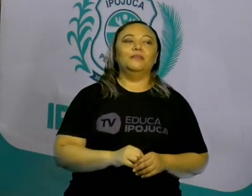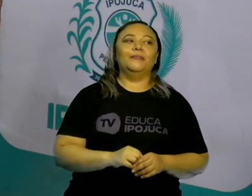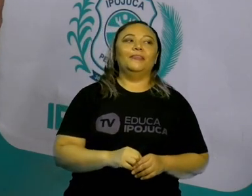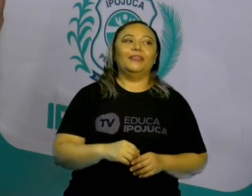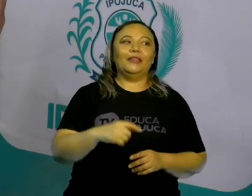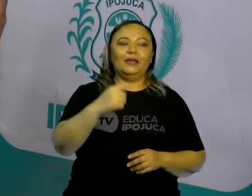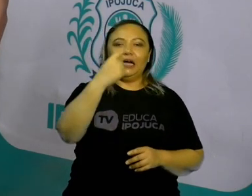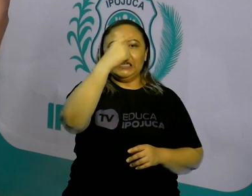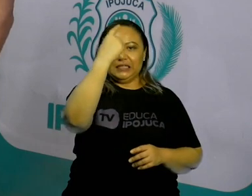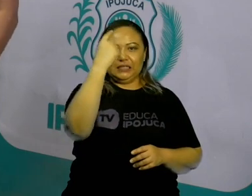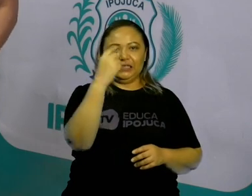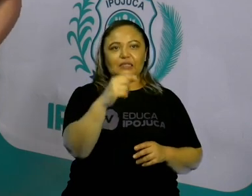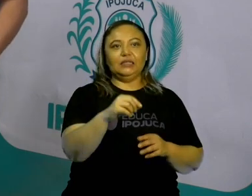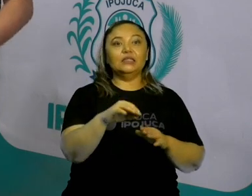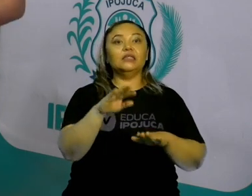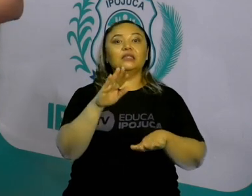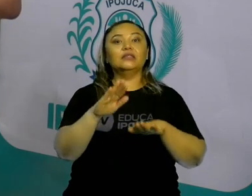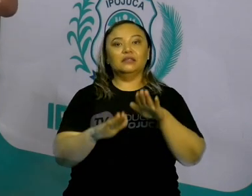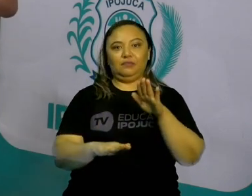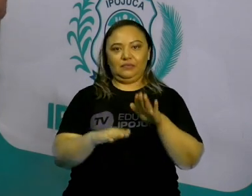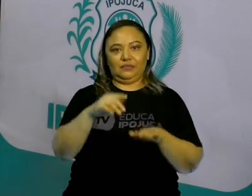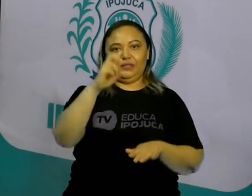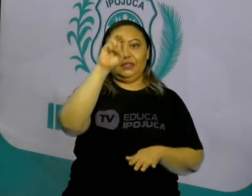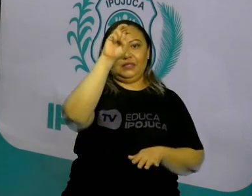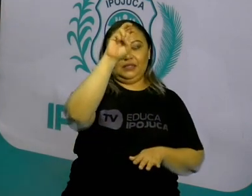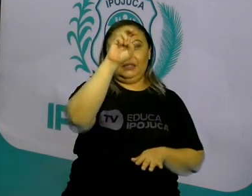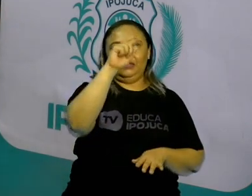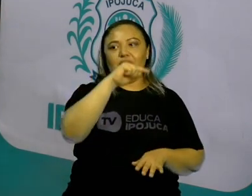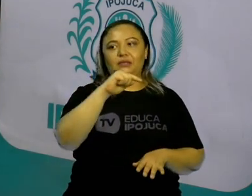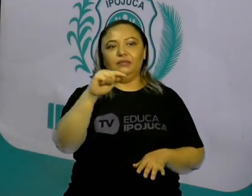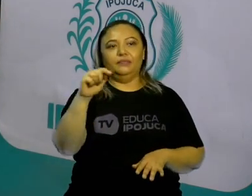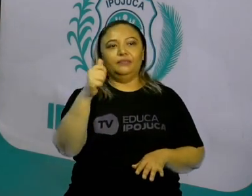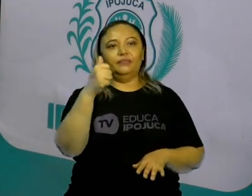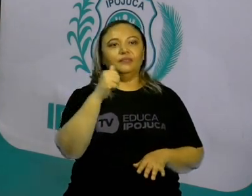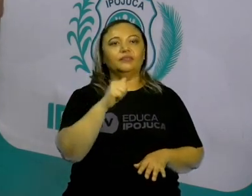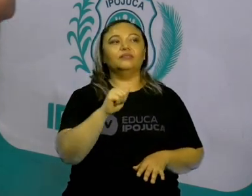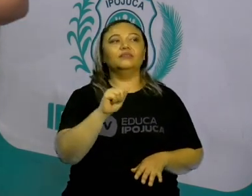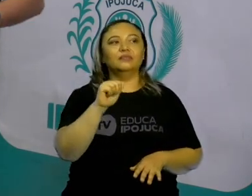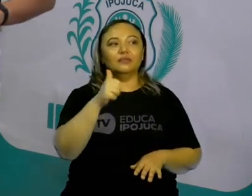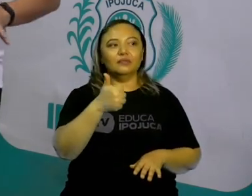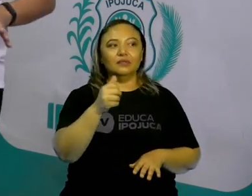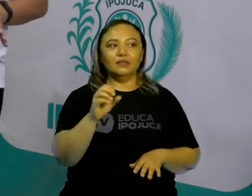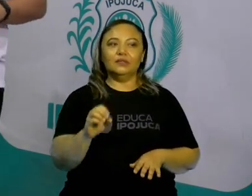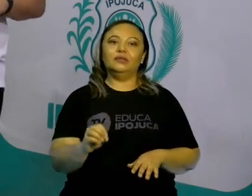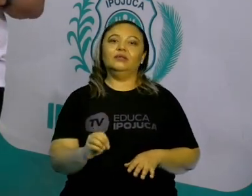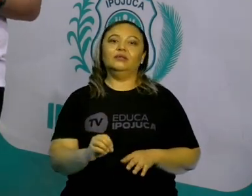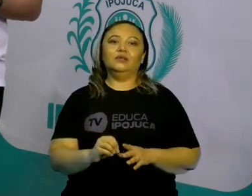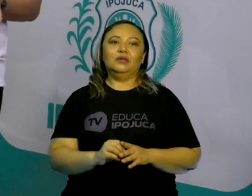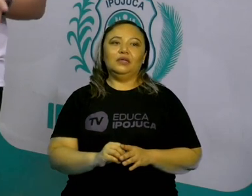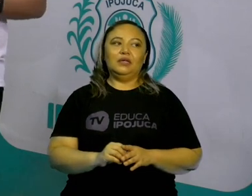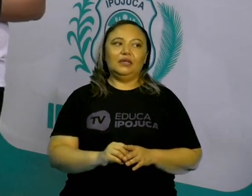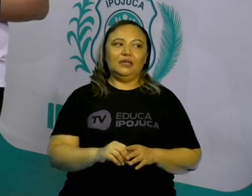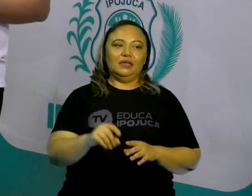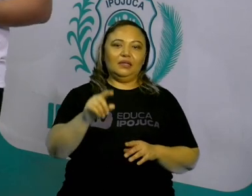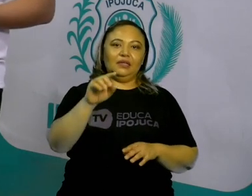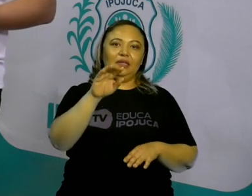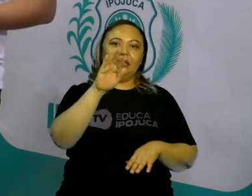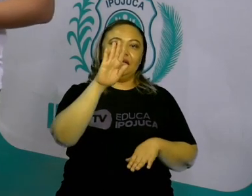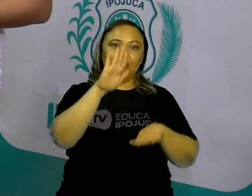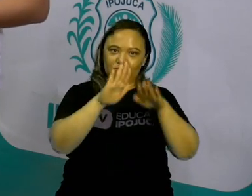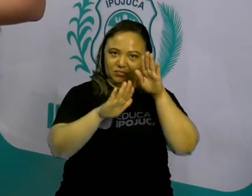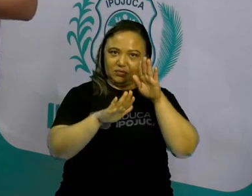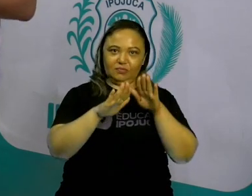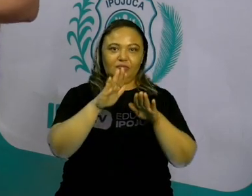chances no total de 10. Esse 5 aqui, a gente chama de evento, o evento que a gente